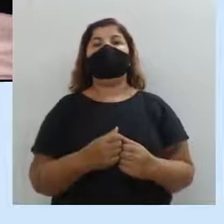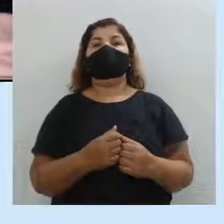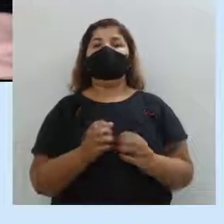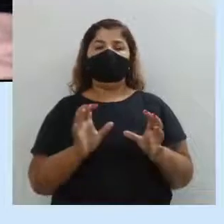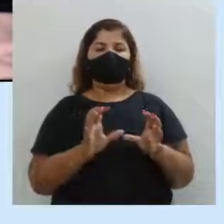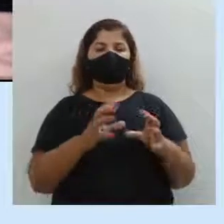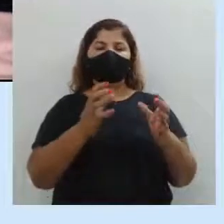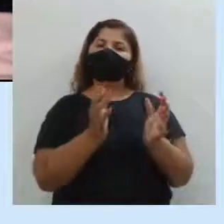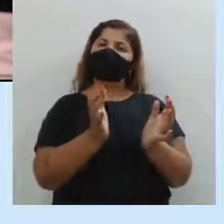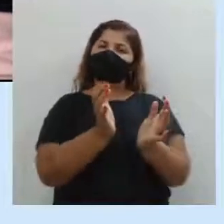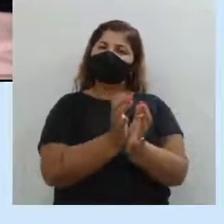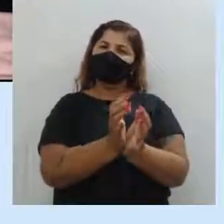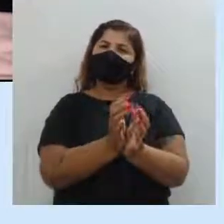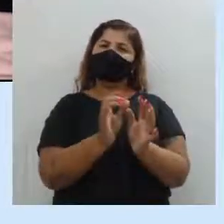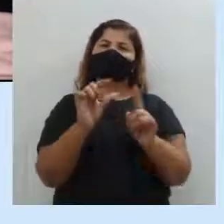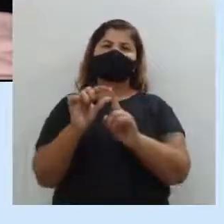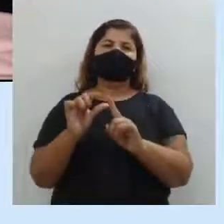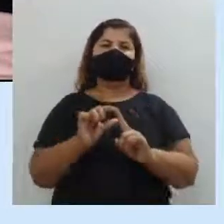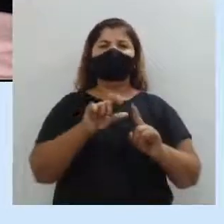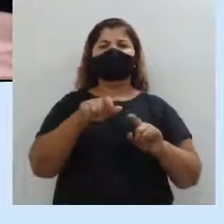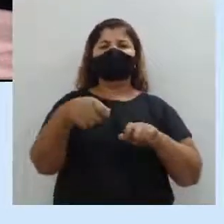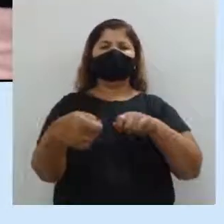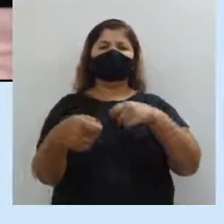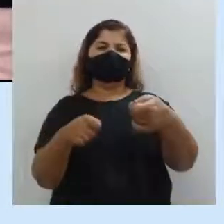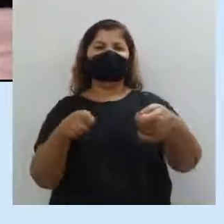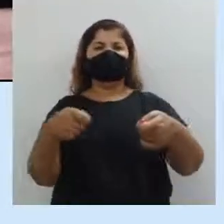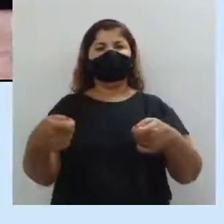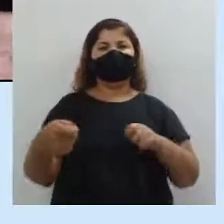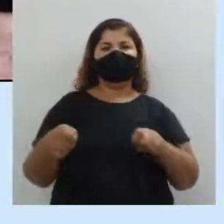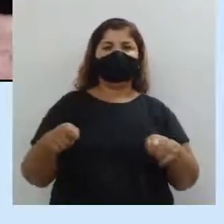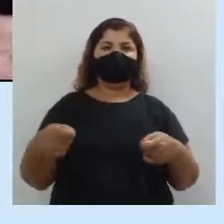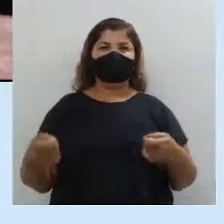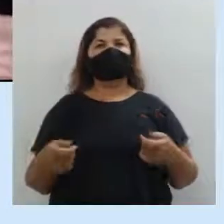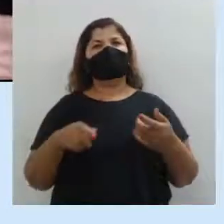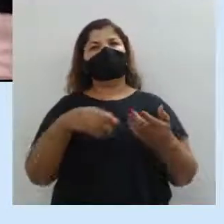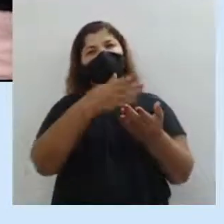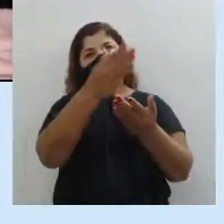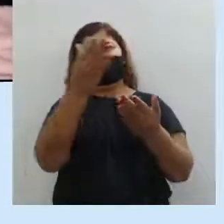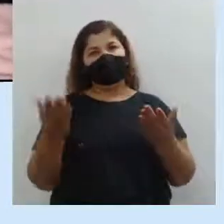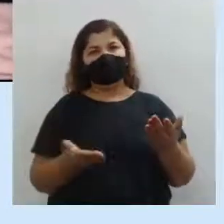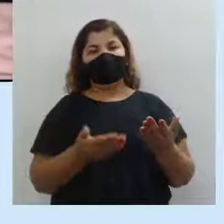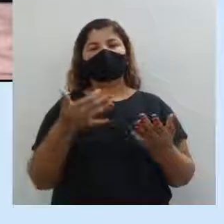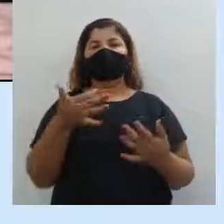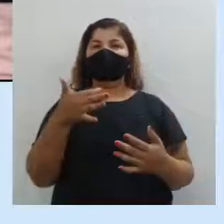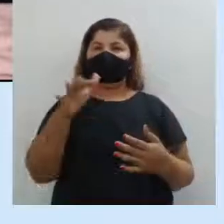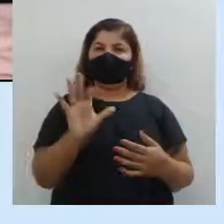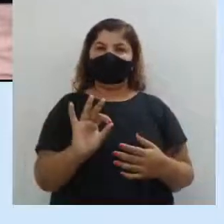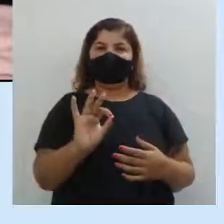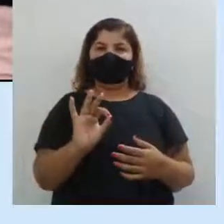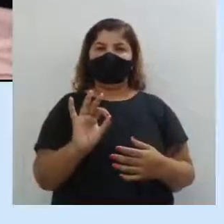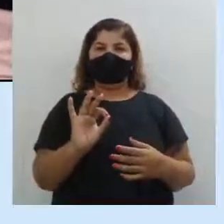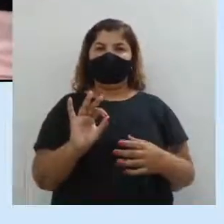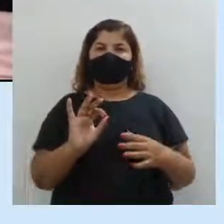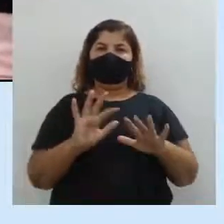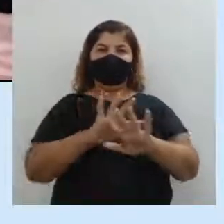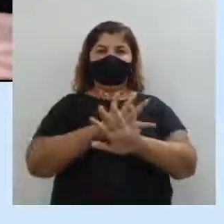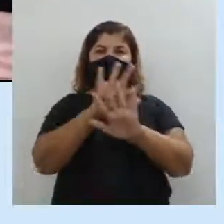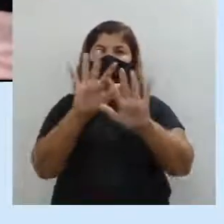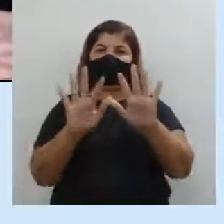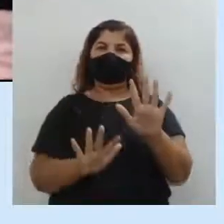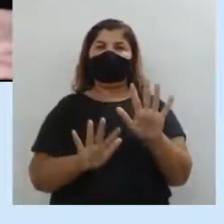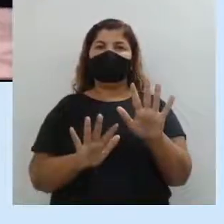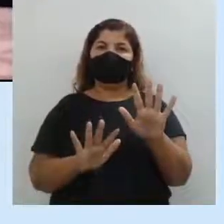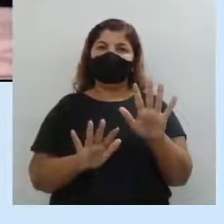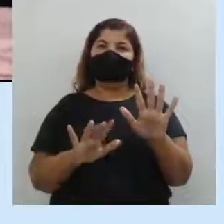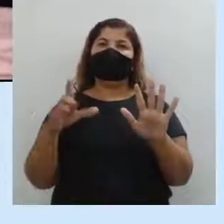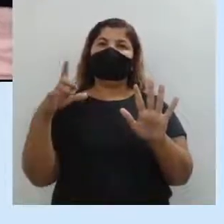palavras, Jaidete, não estou muito lembrada quais são. As classes de palavras são essas daqui, são 10. Tá? Não mistura classes